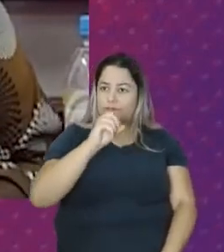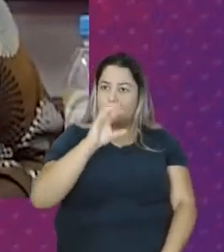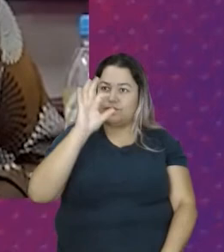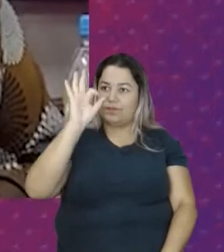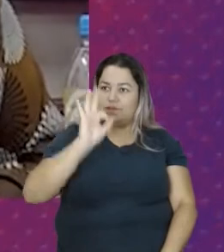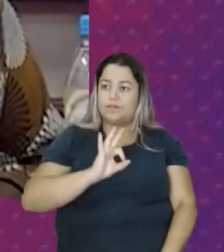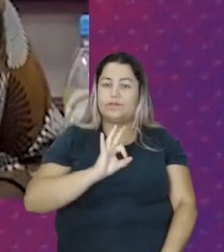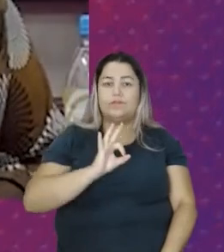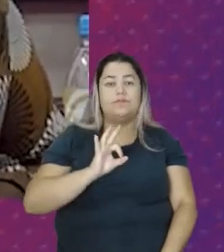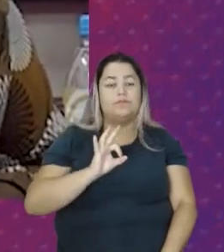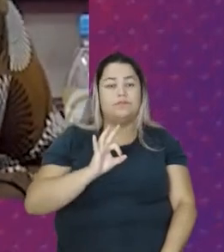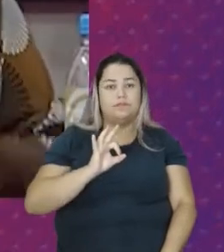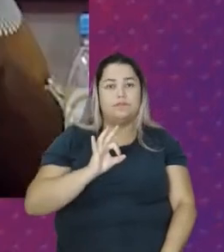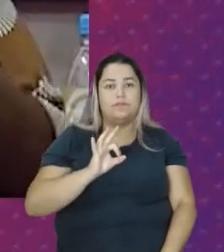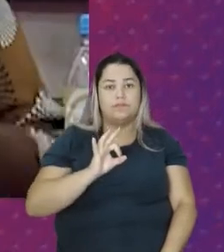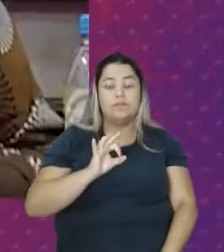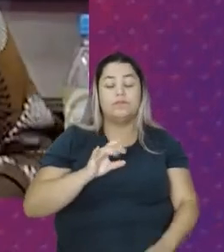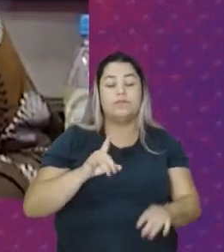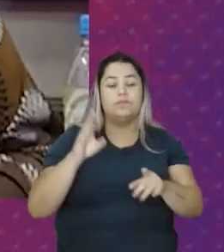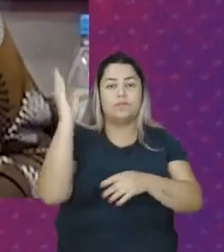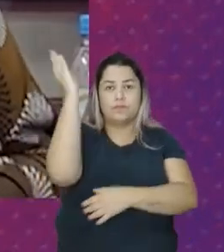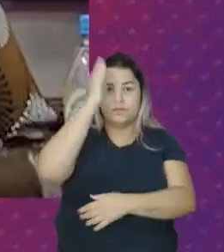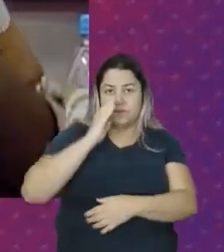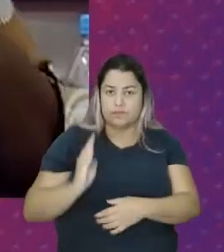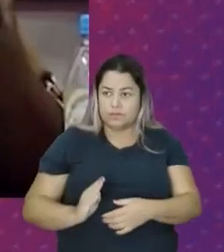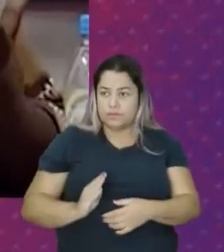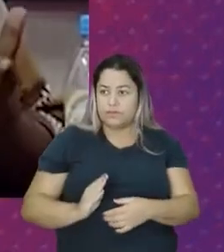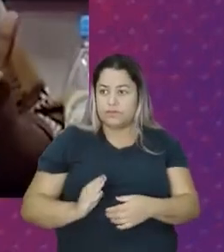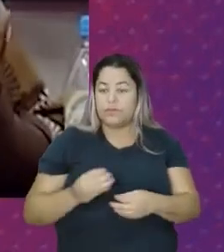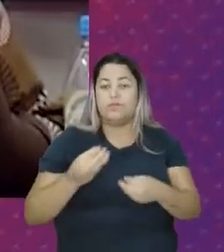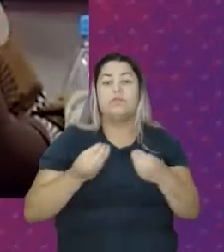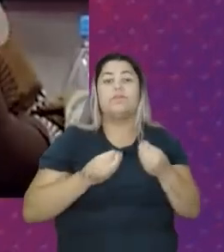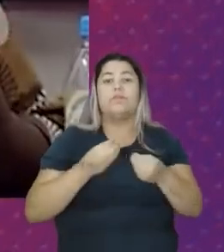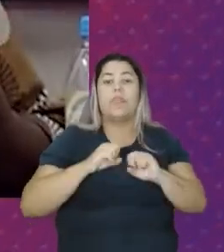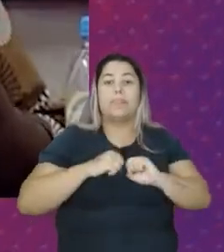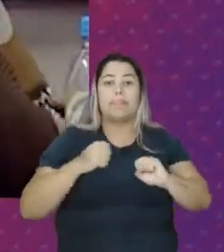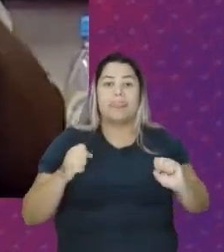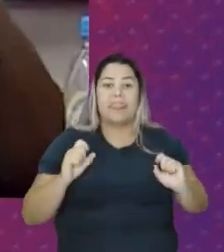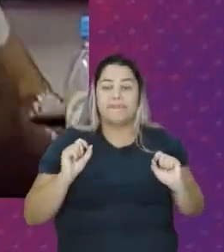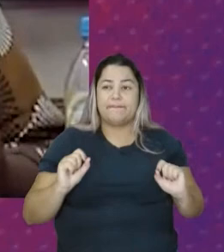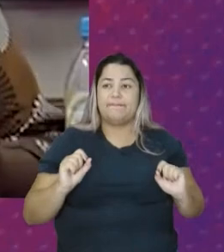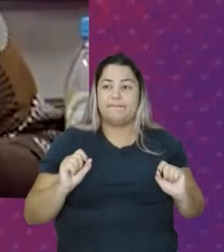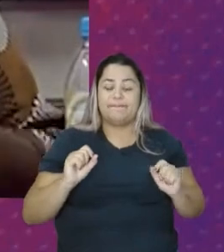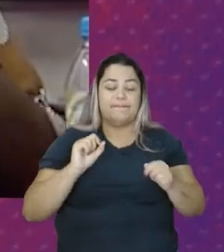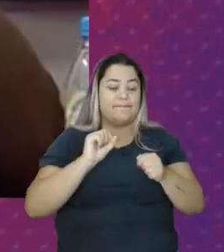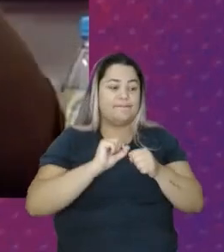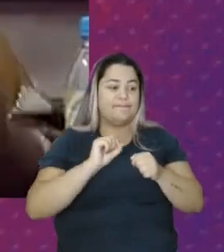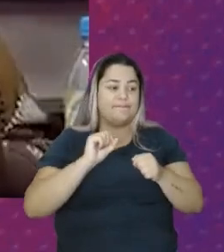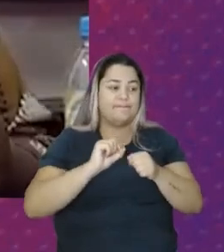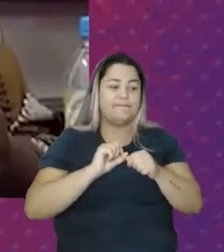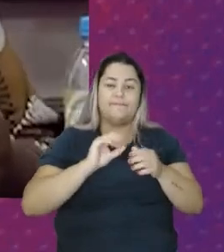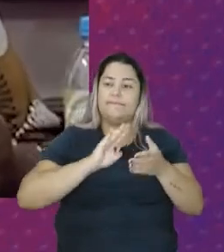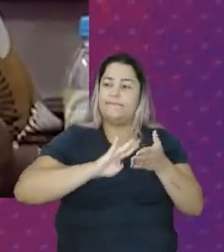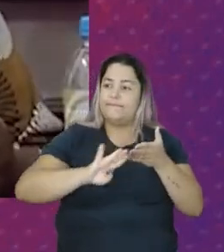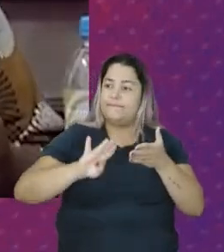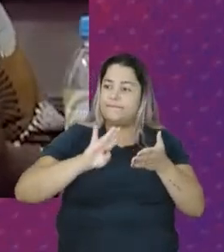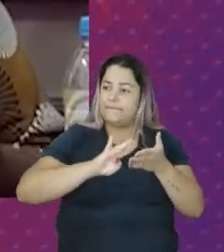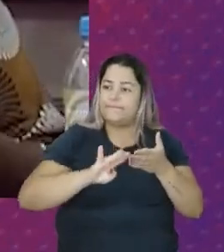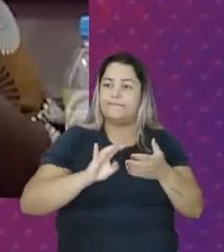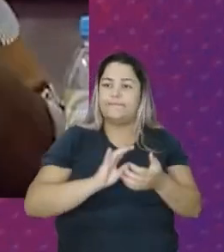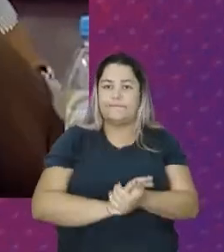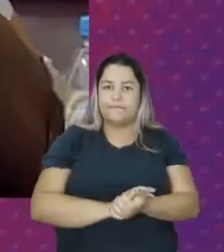população naquele momento, no Brasil. E qual que era a grande questão? Ao fazer a abolição,